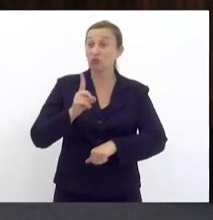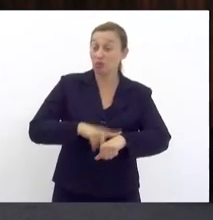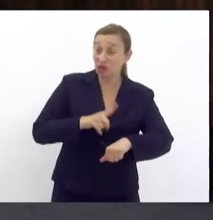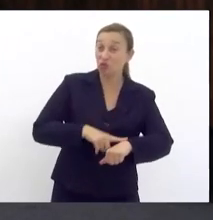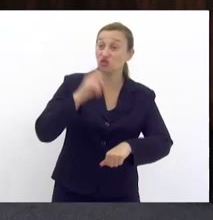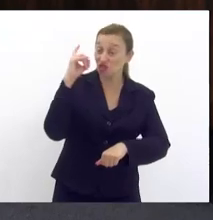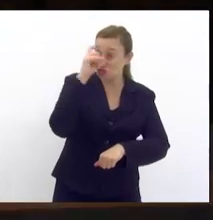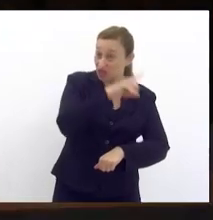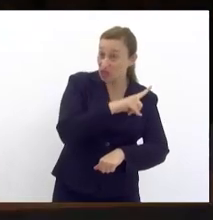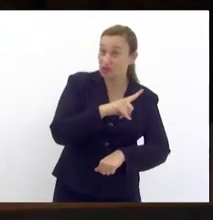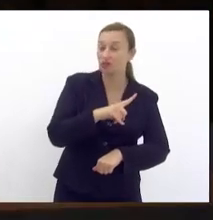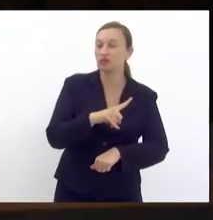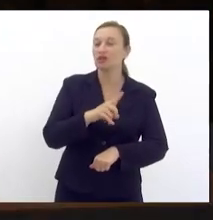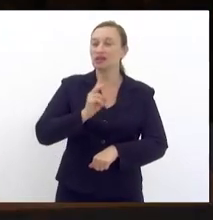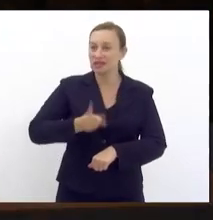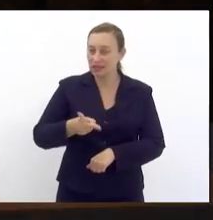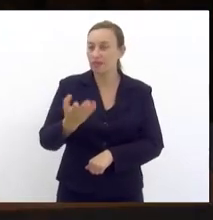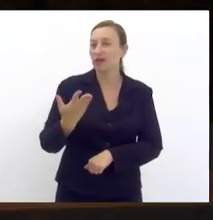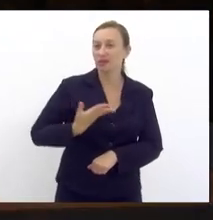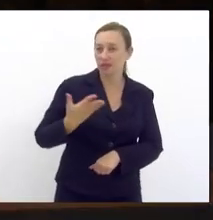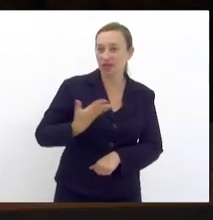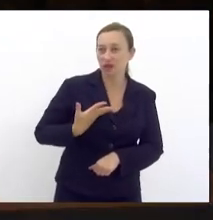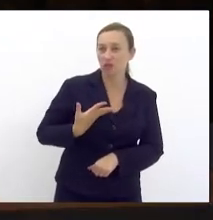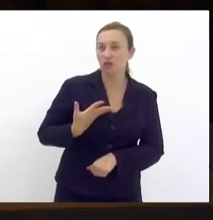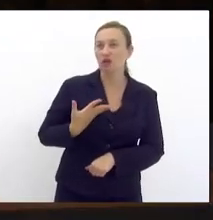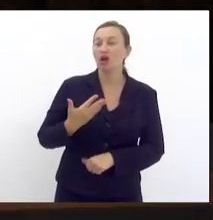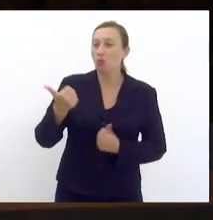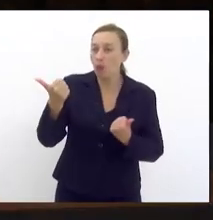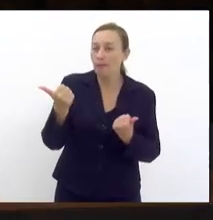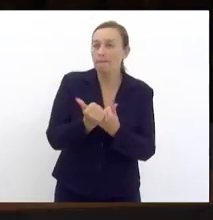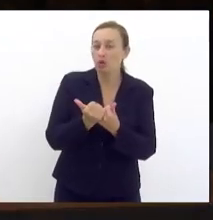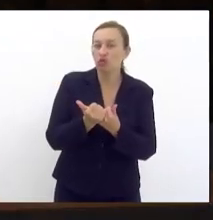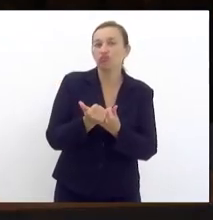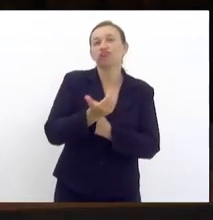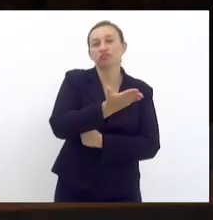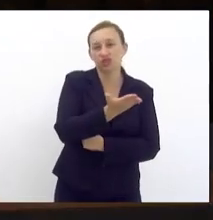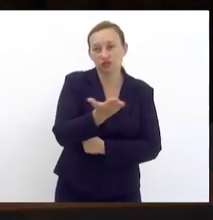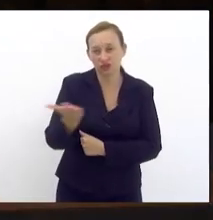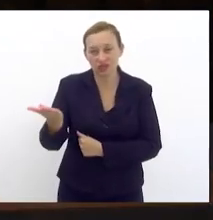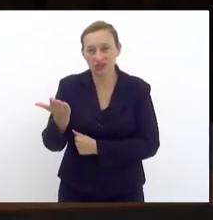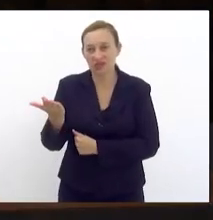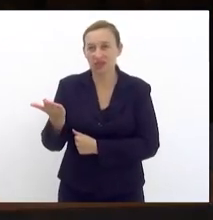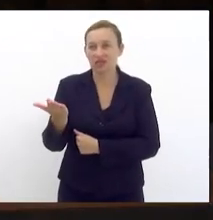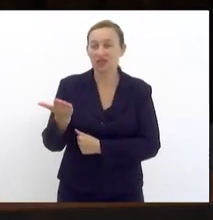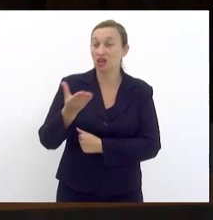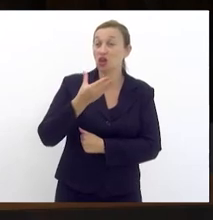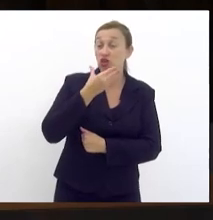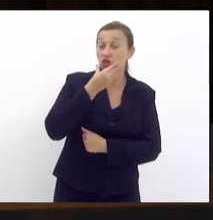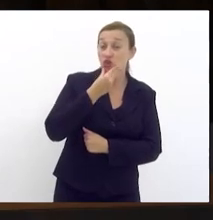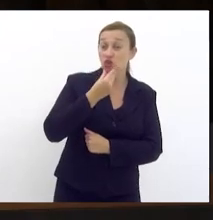difícil, a gente conta com o apoio desses incansáveis.